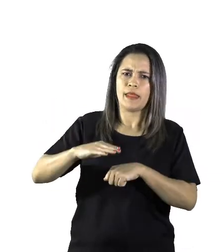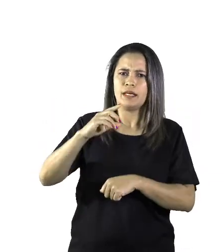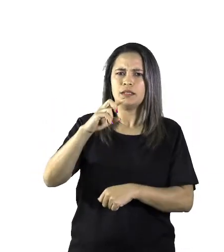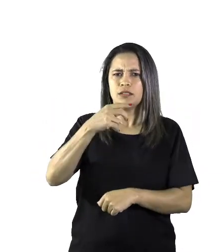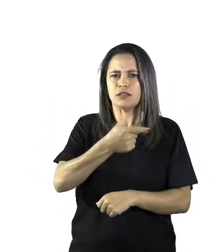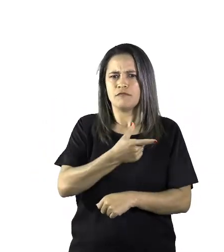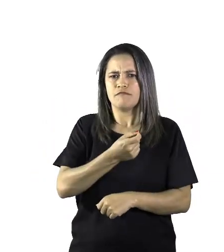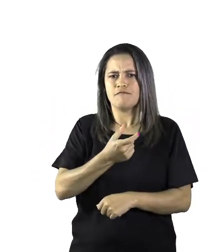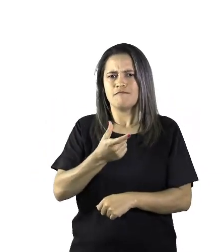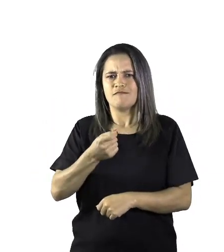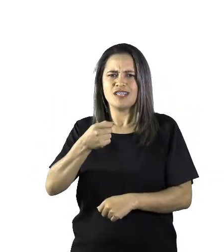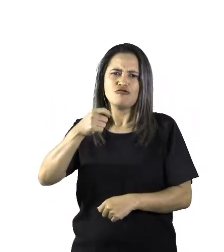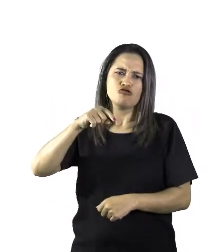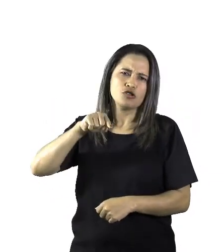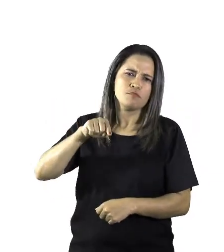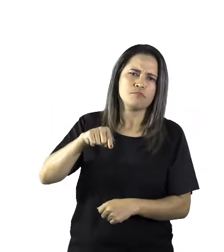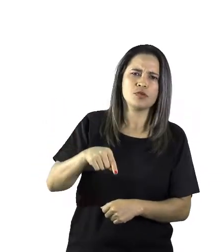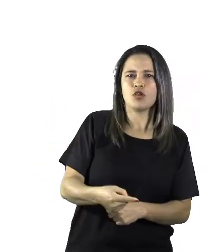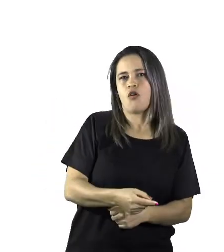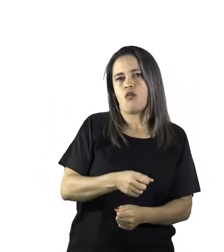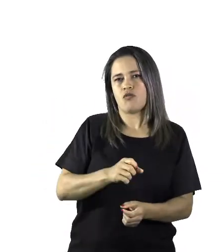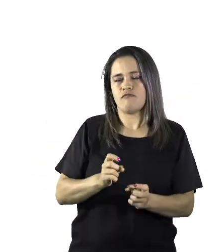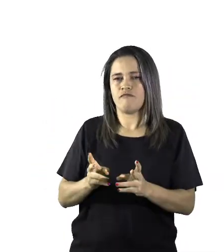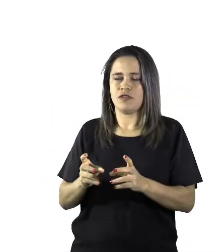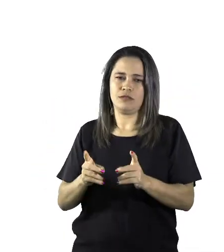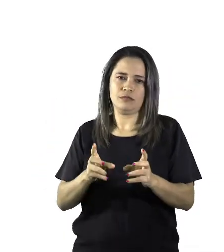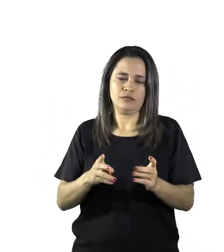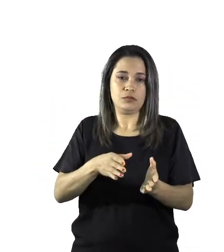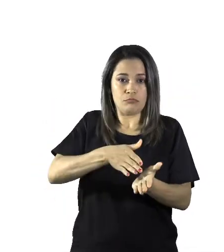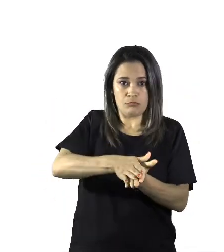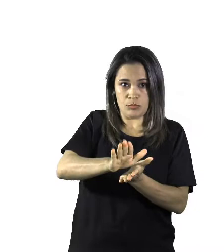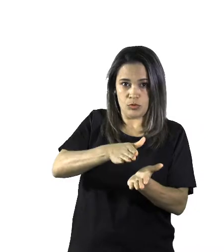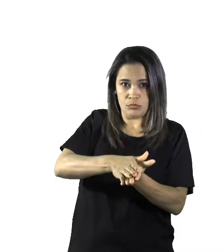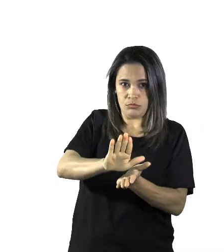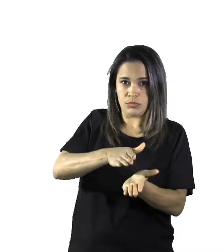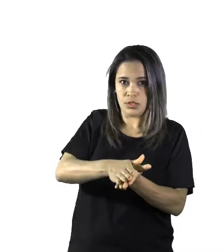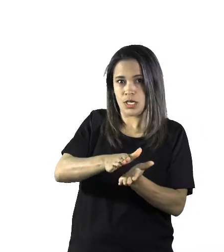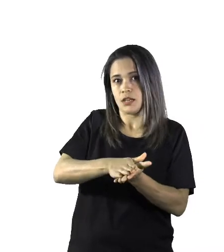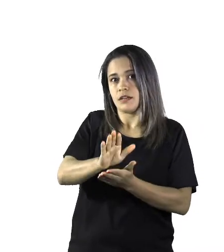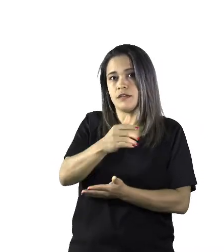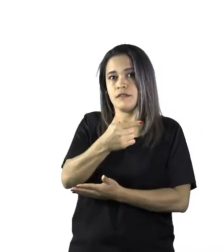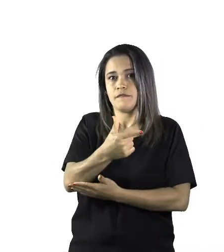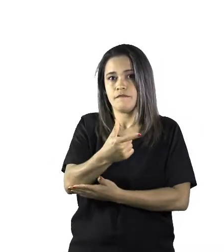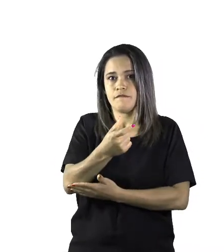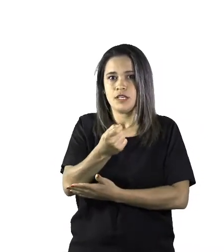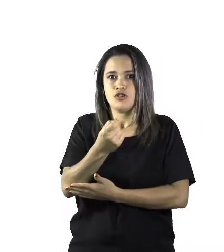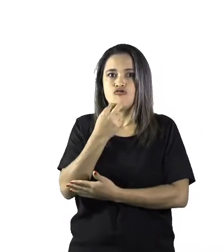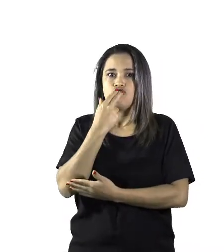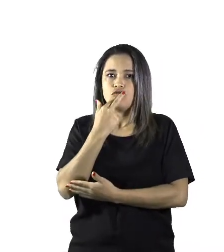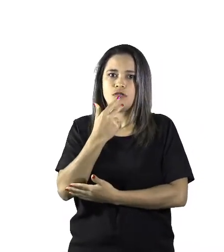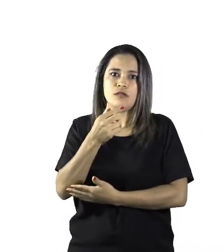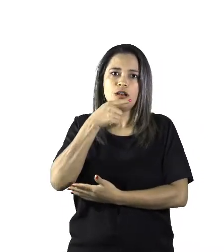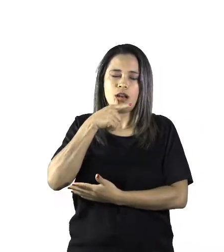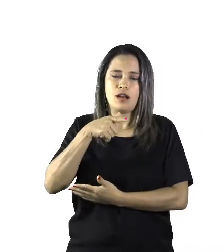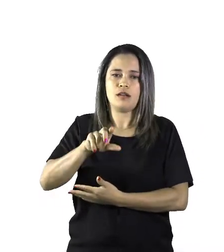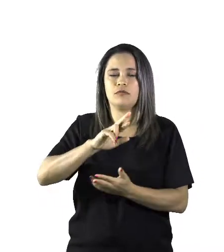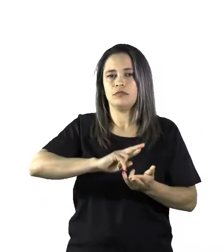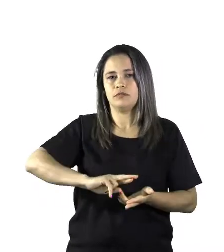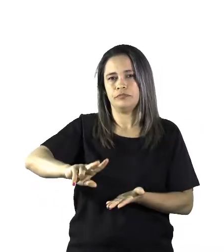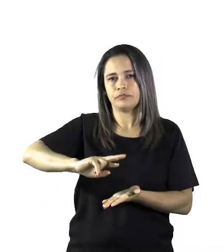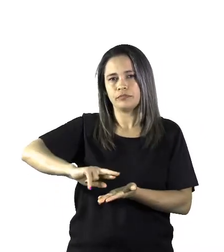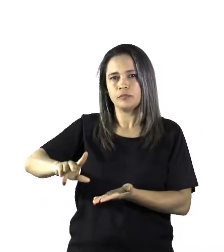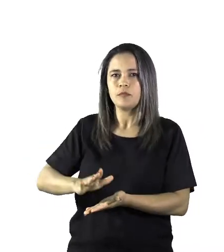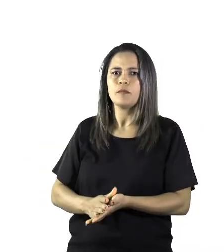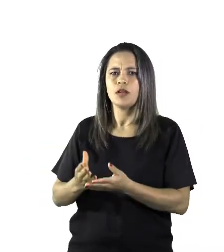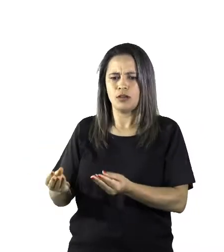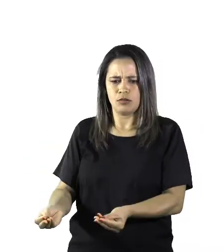milhões de exemplares vendidos, publicados em 20 idiomas. Recebeu